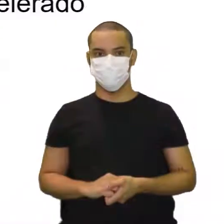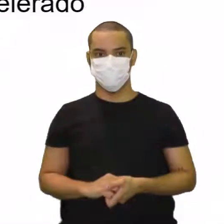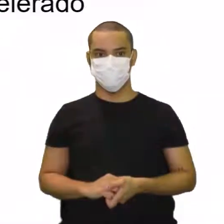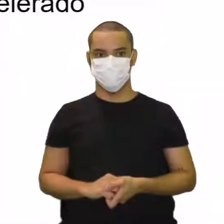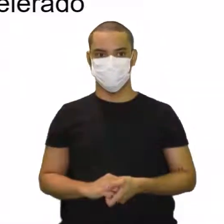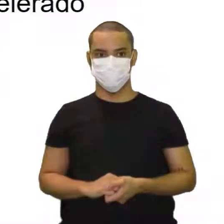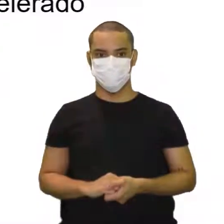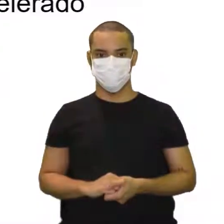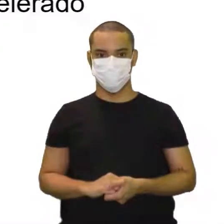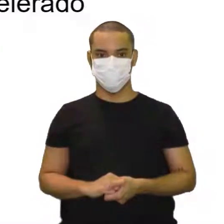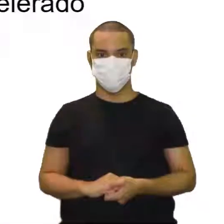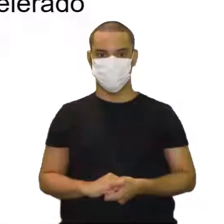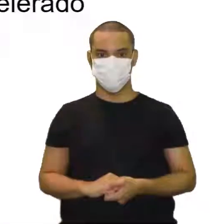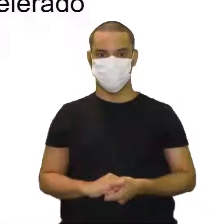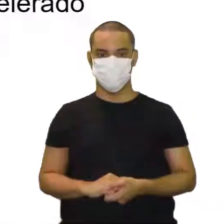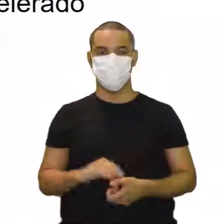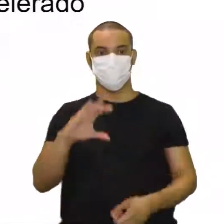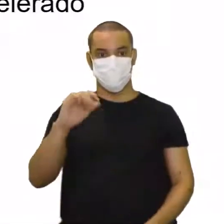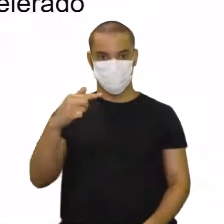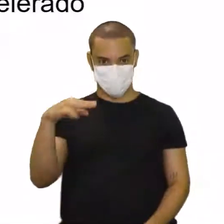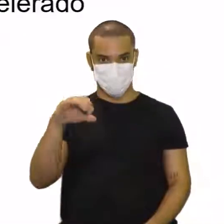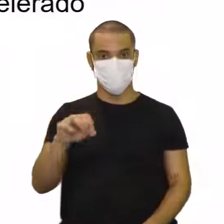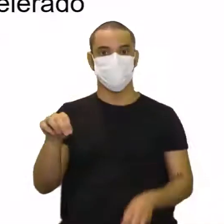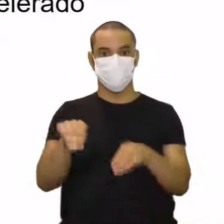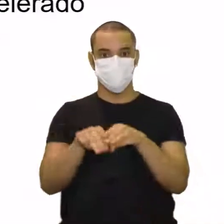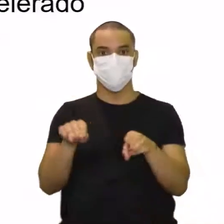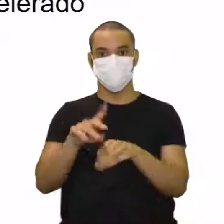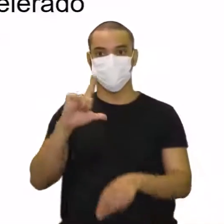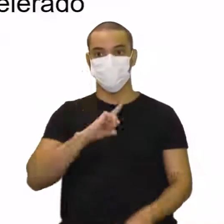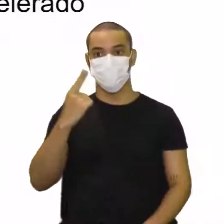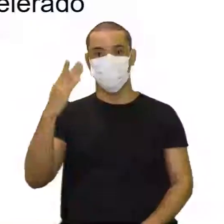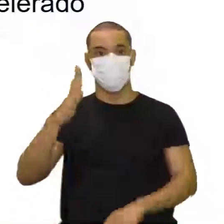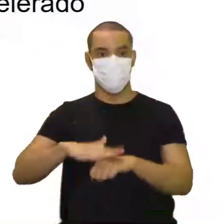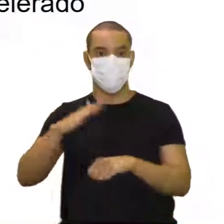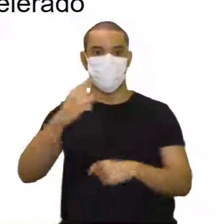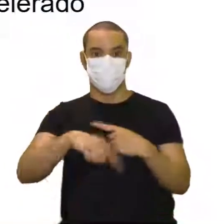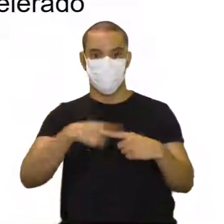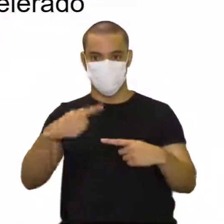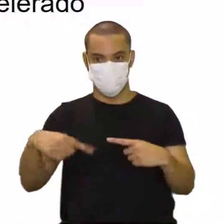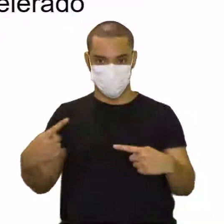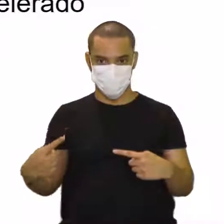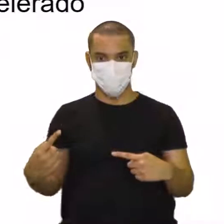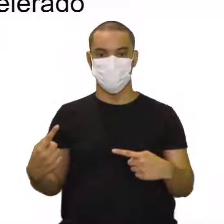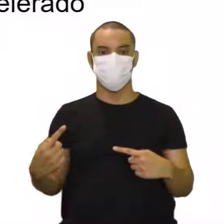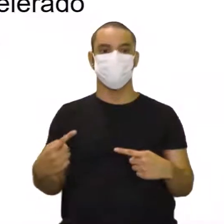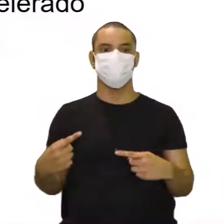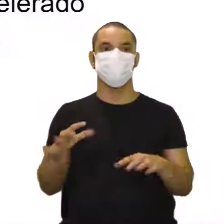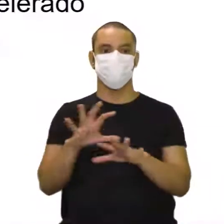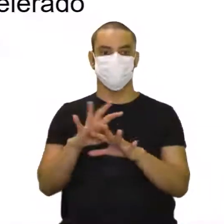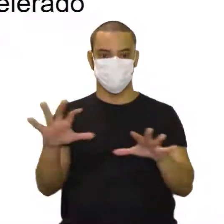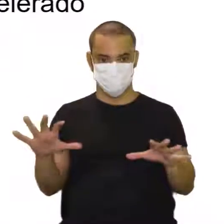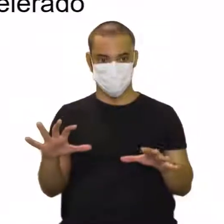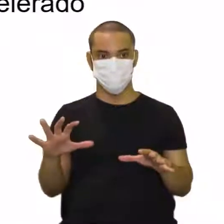Opa! Canhões magnéticos geralmente consistem de uma ou mais espiras localizadas ao longo do cano.